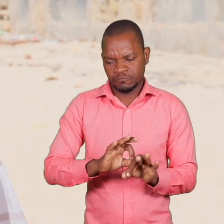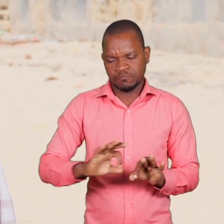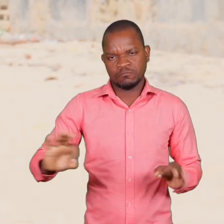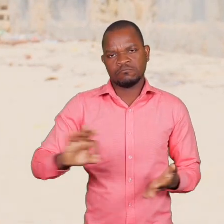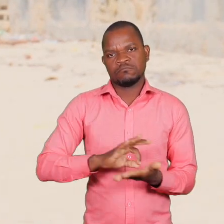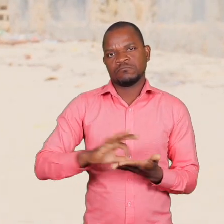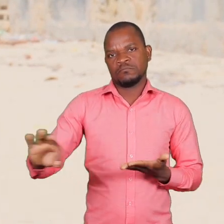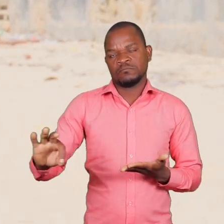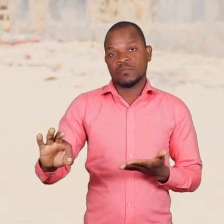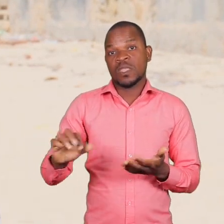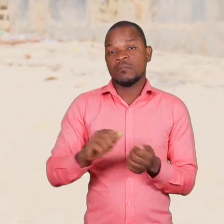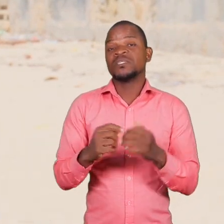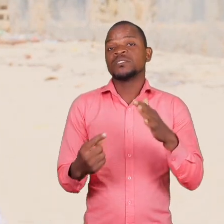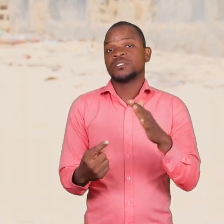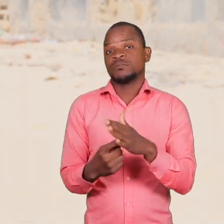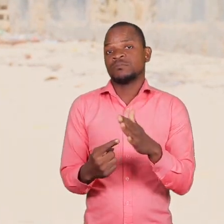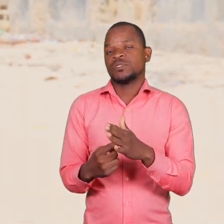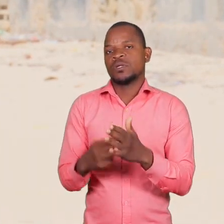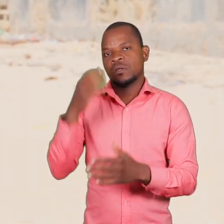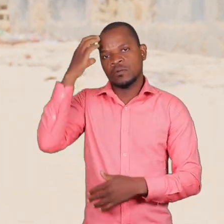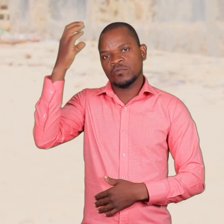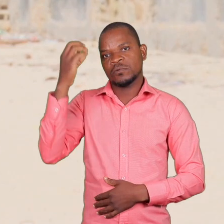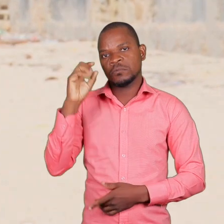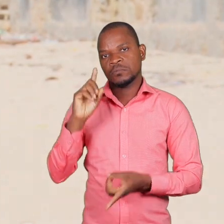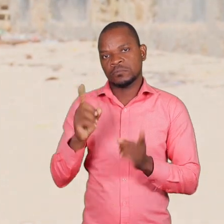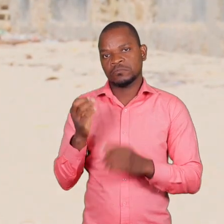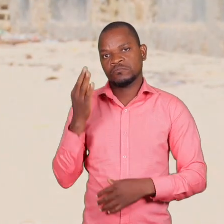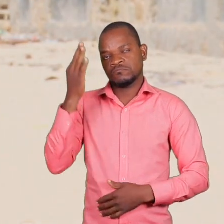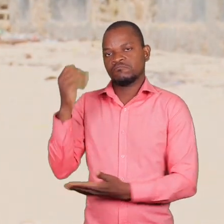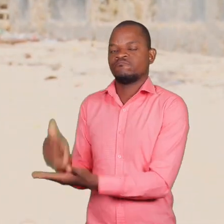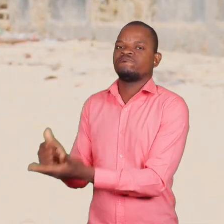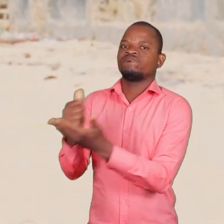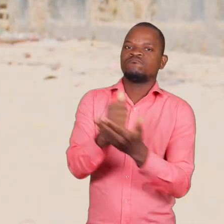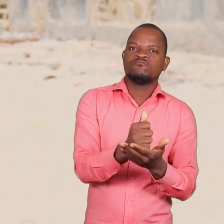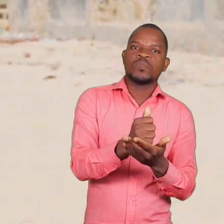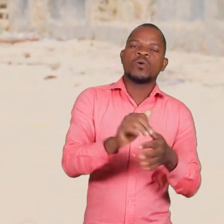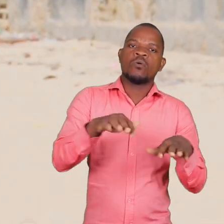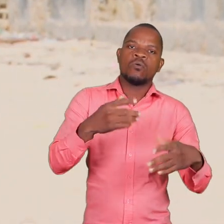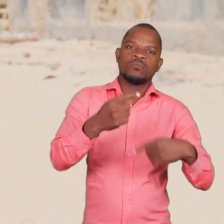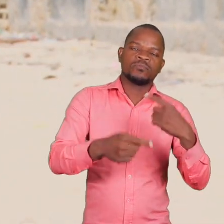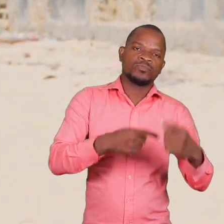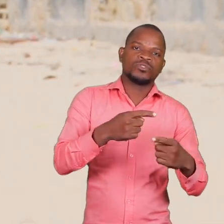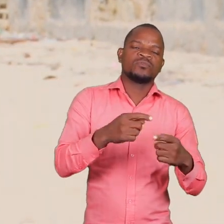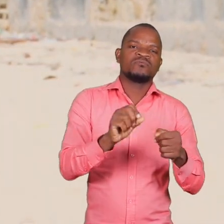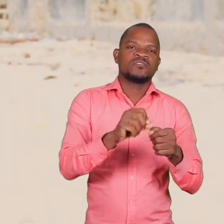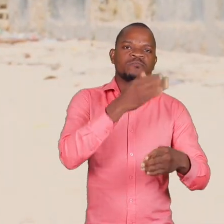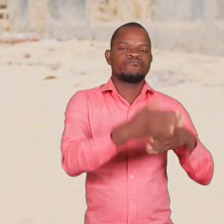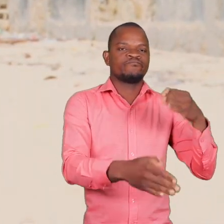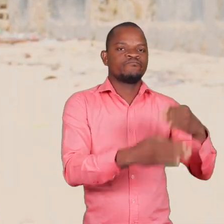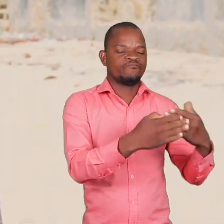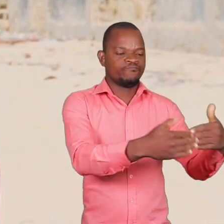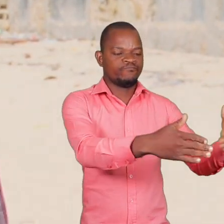taparem. Enquanto estão à espera de ajuda do governo ou qualquer projeto para fazer essas